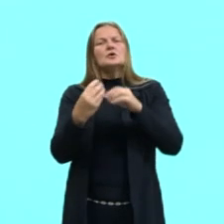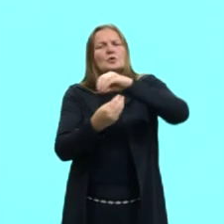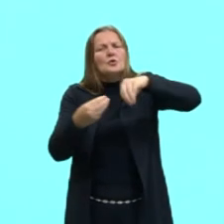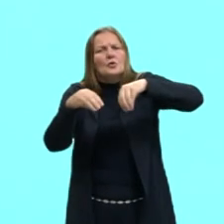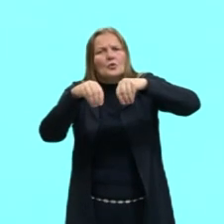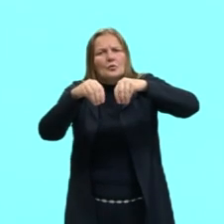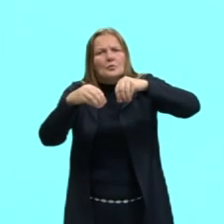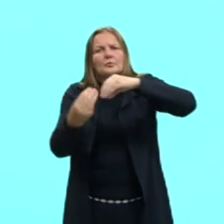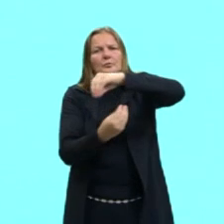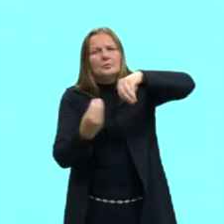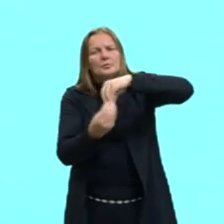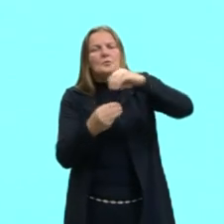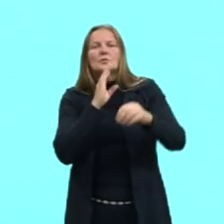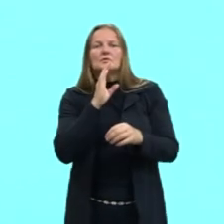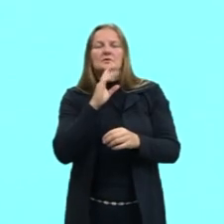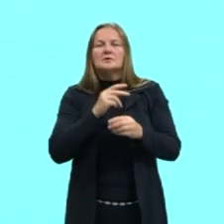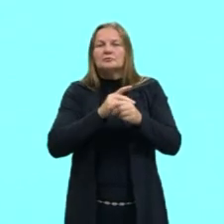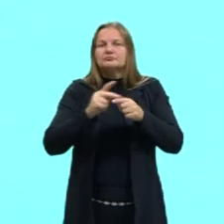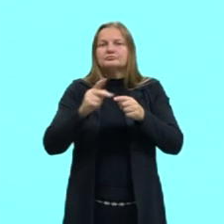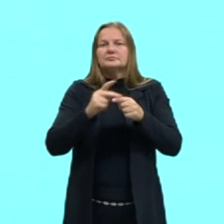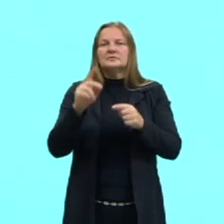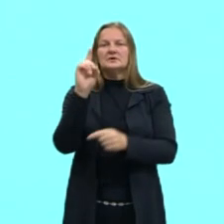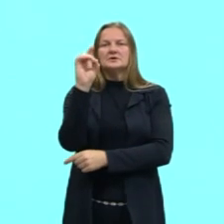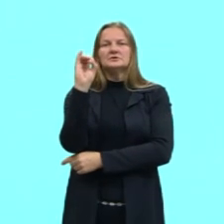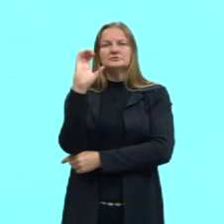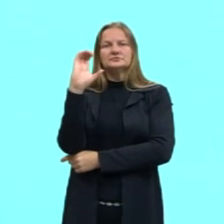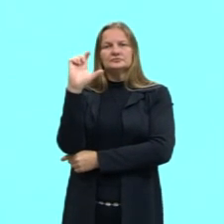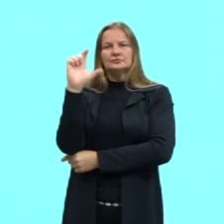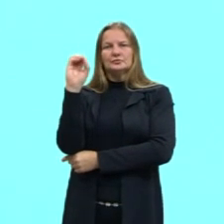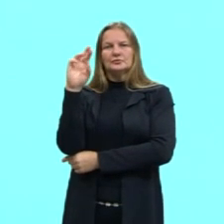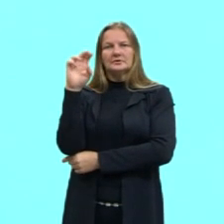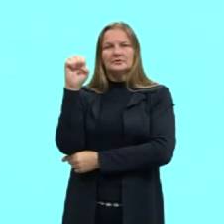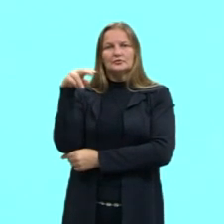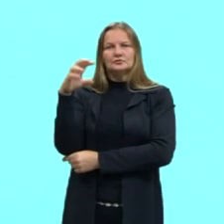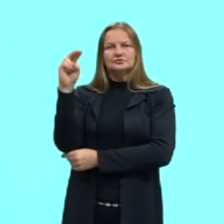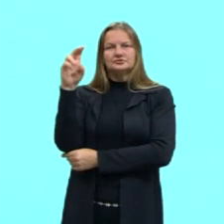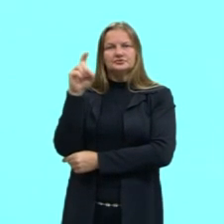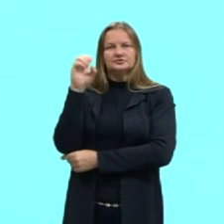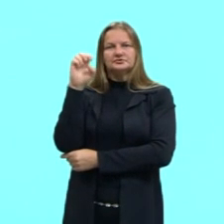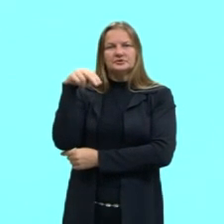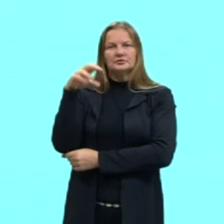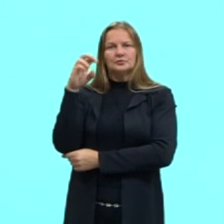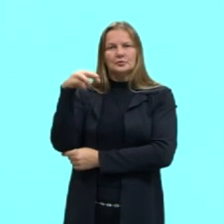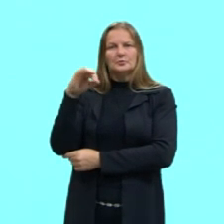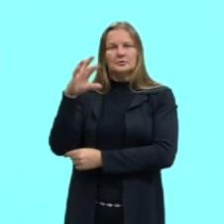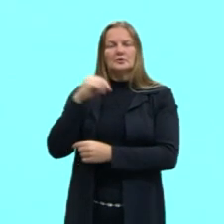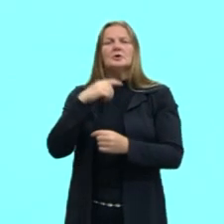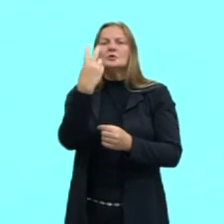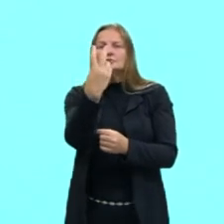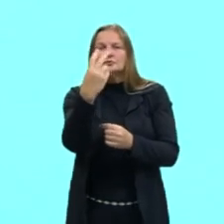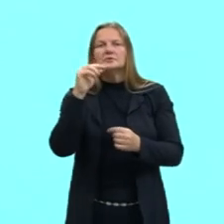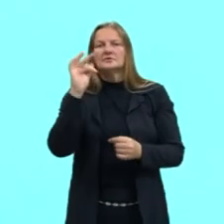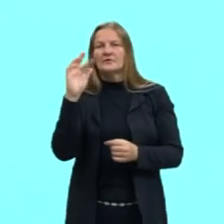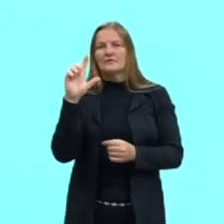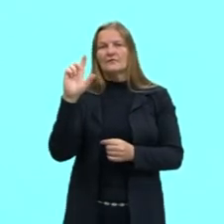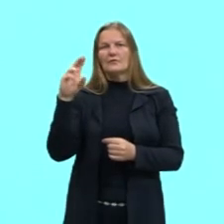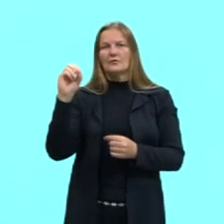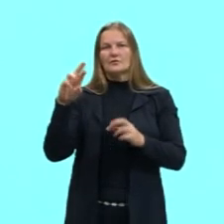um dos mais estáveis é o de fluoreto de xenônio no qual dois átomos o halogênio flui por